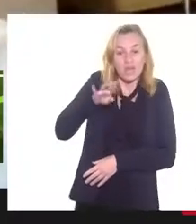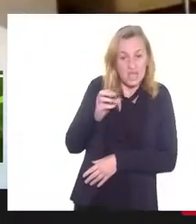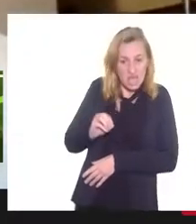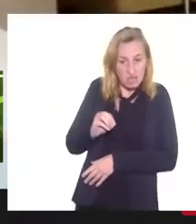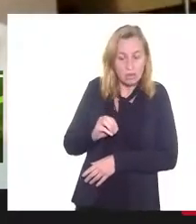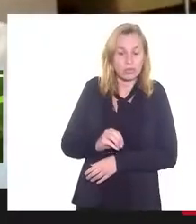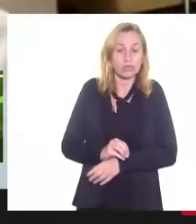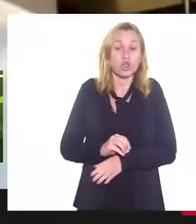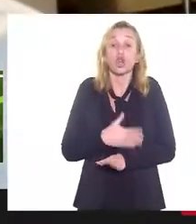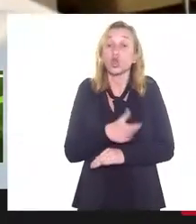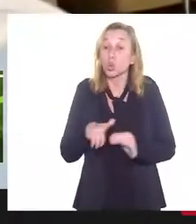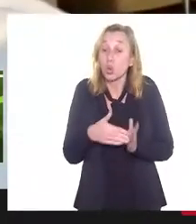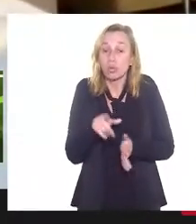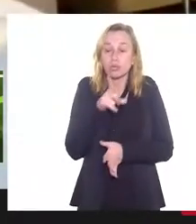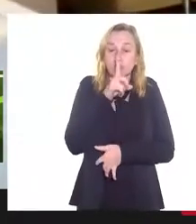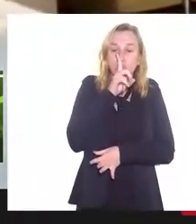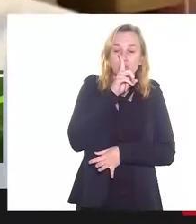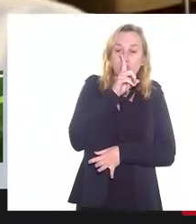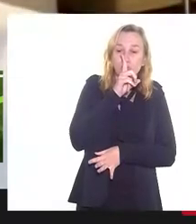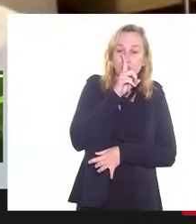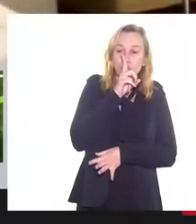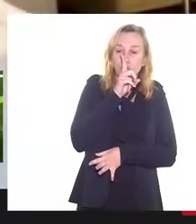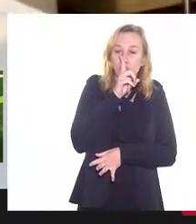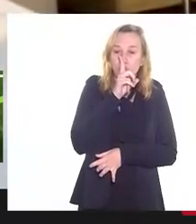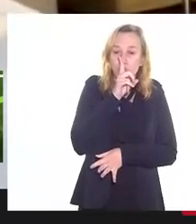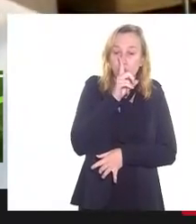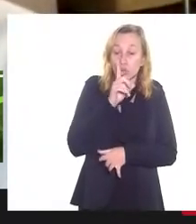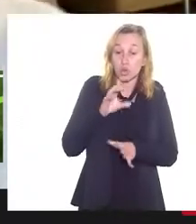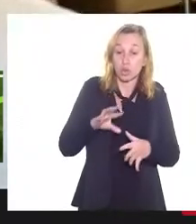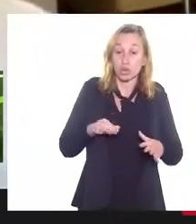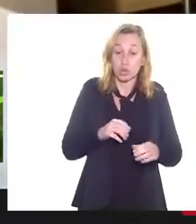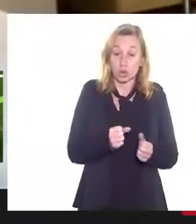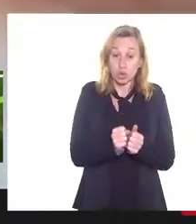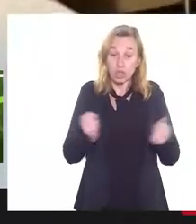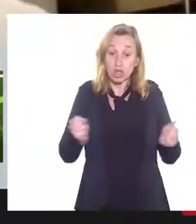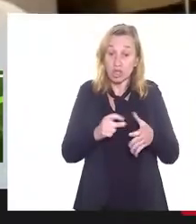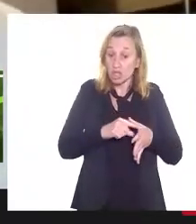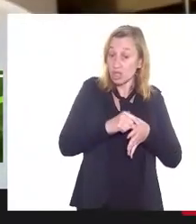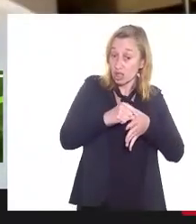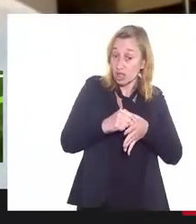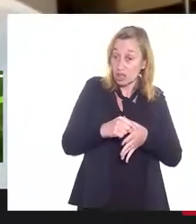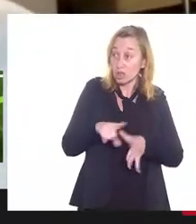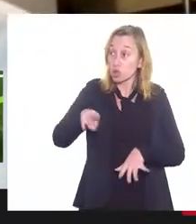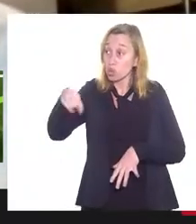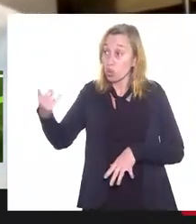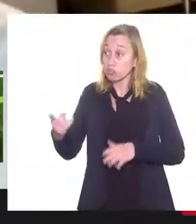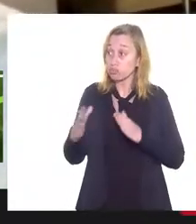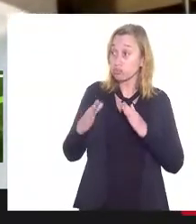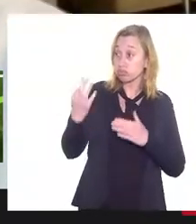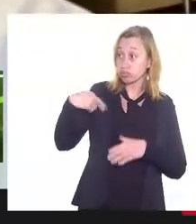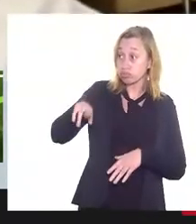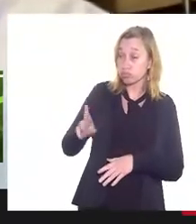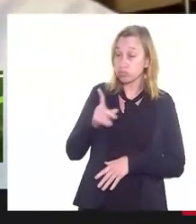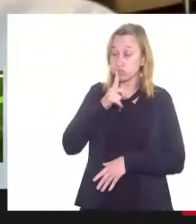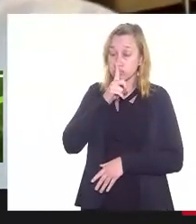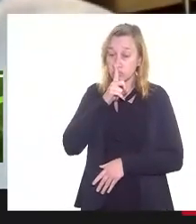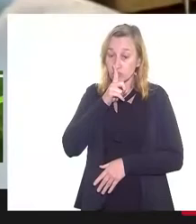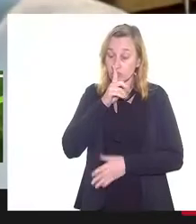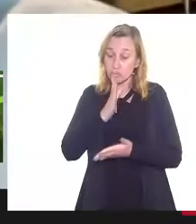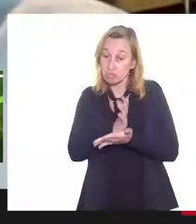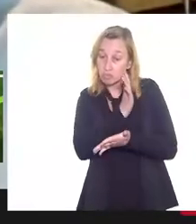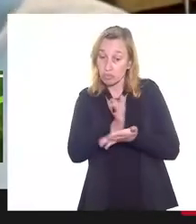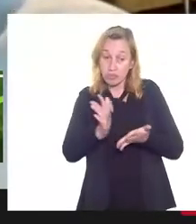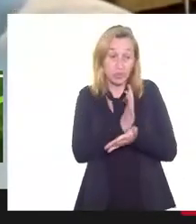essa. Todo mundo silencia, as grandes lideranças silenciam de outras religiões. Né? Às vezes,